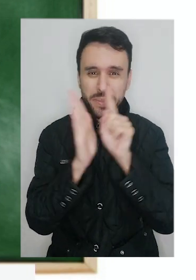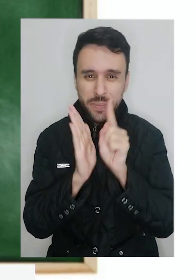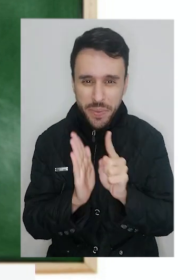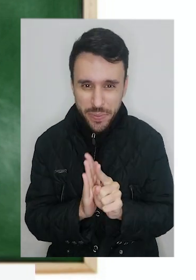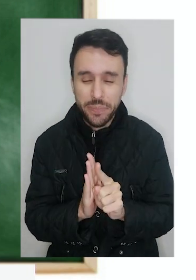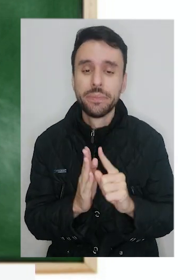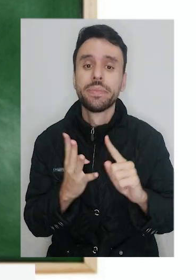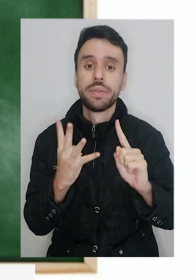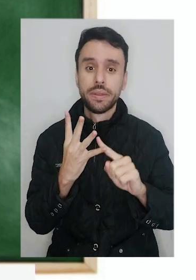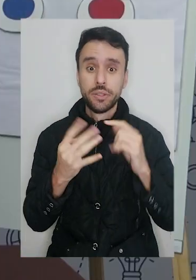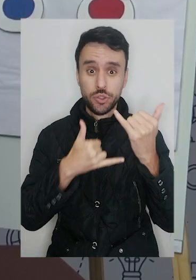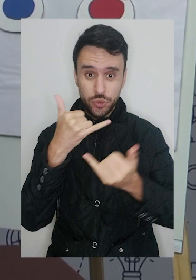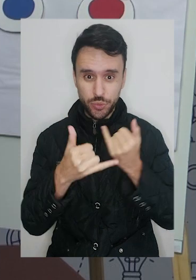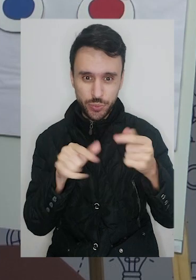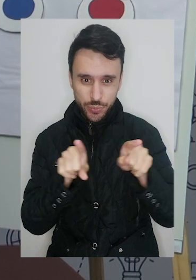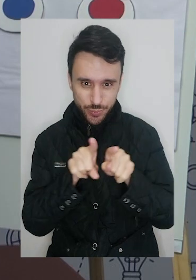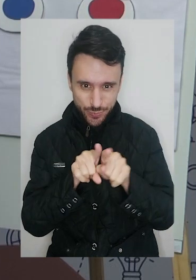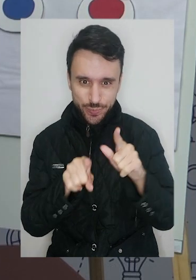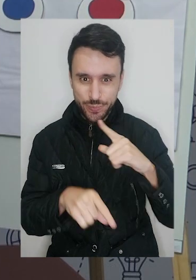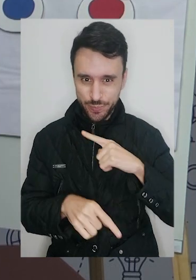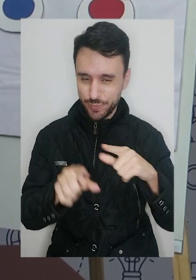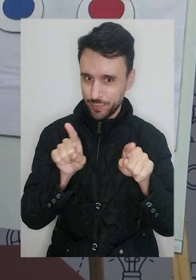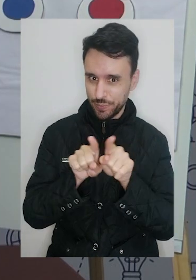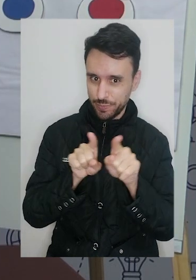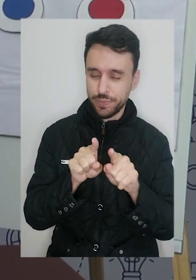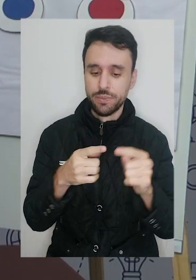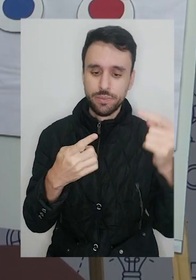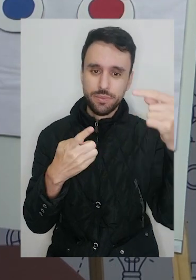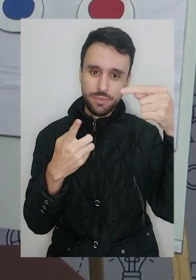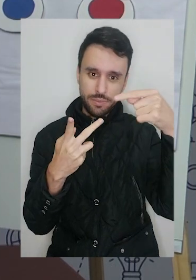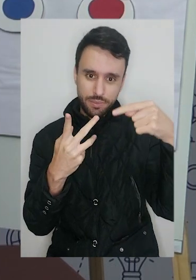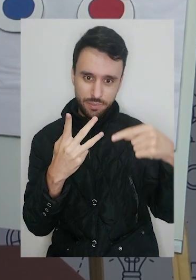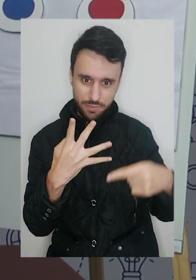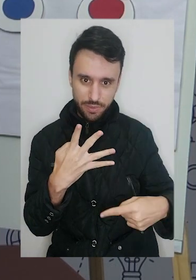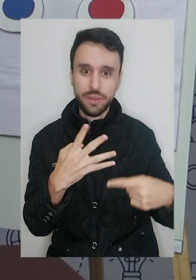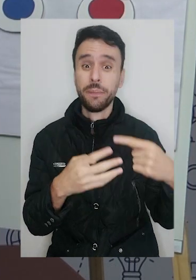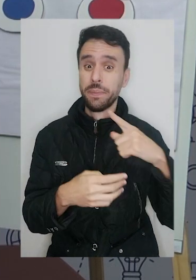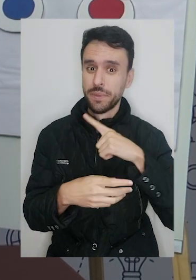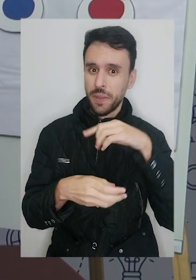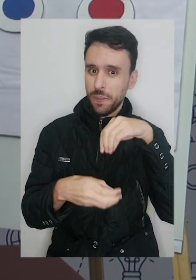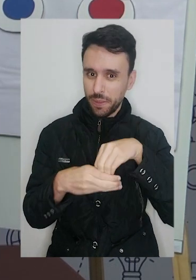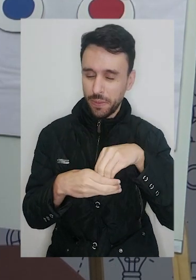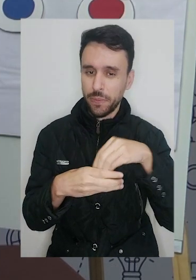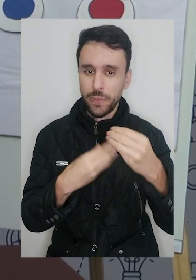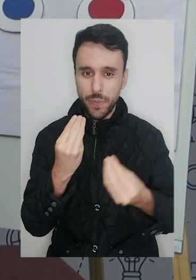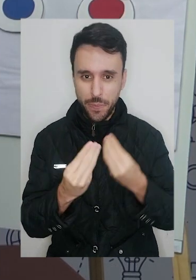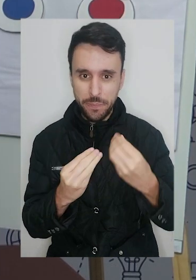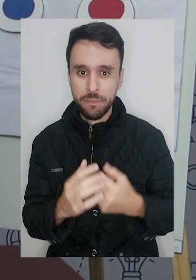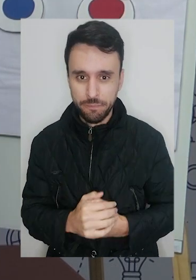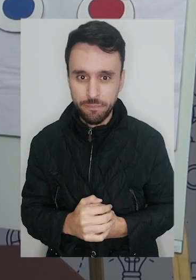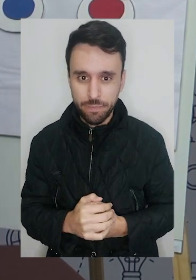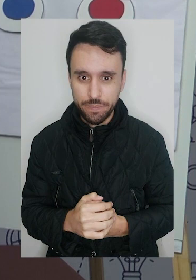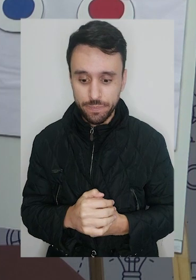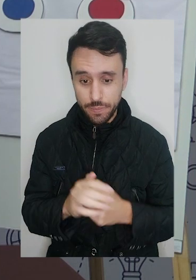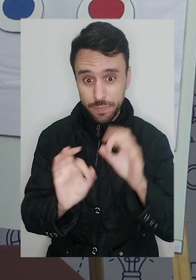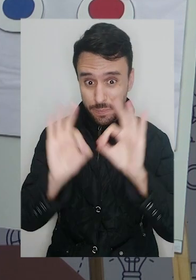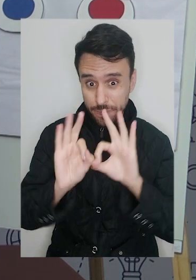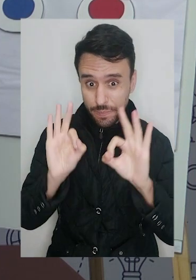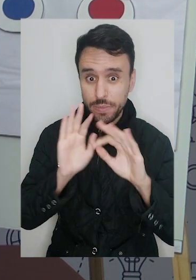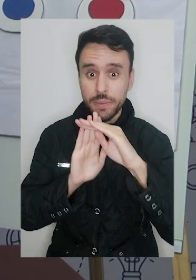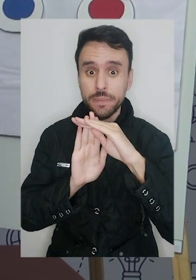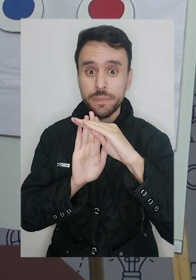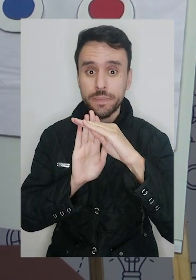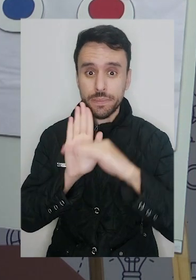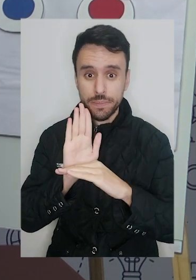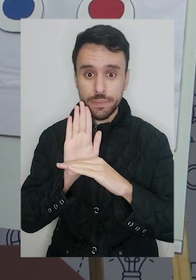e teremos um jogo também hoje. Olha só quantas coisas nós vamos fazer hoje. Então, agora vamos organizar os nossos